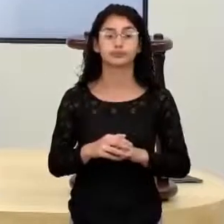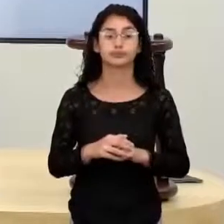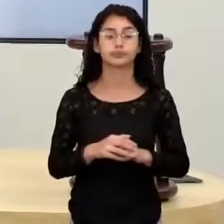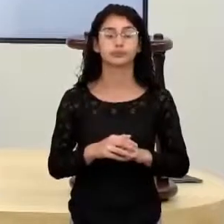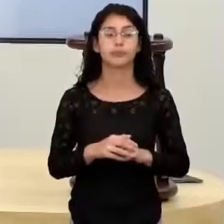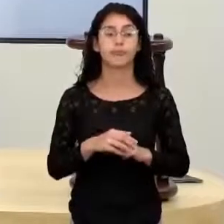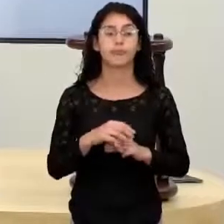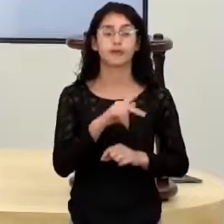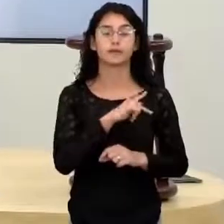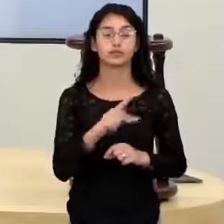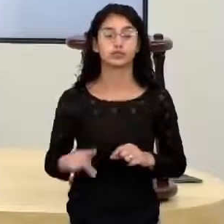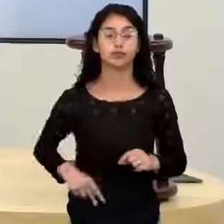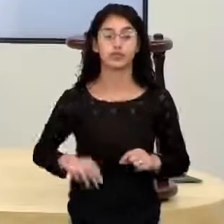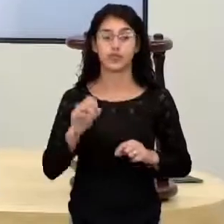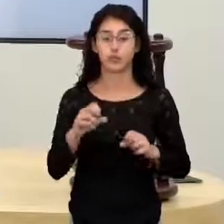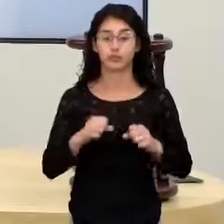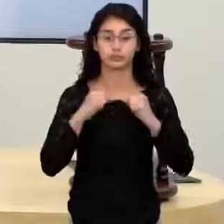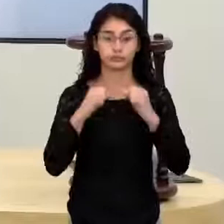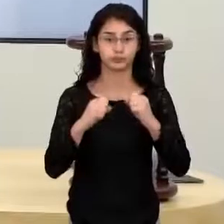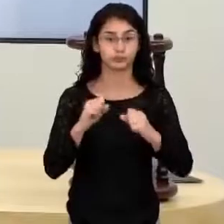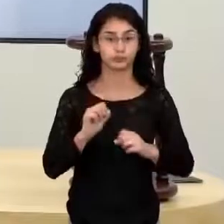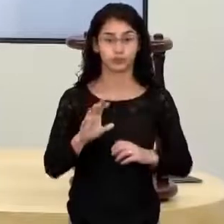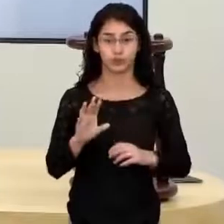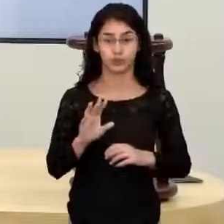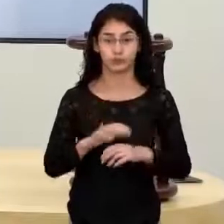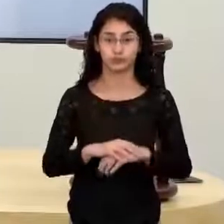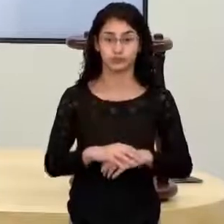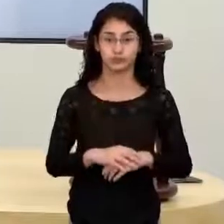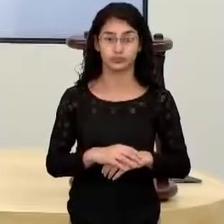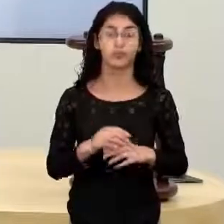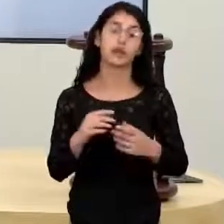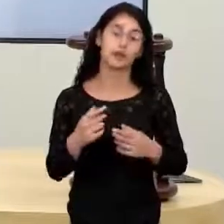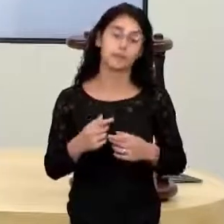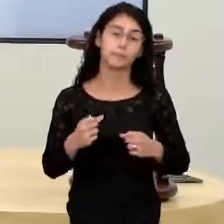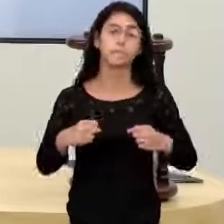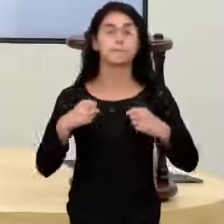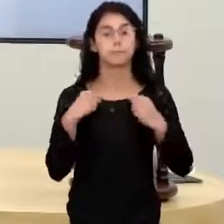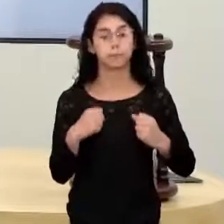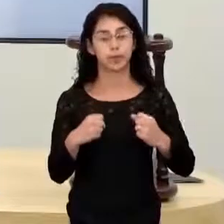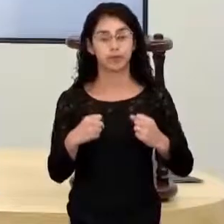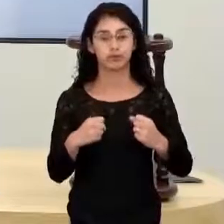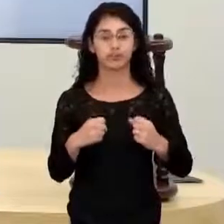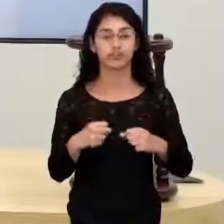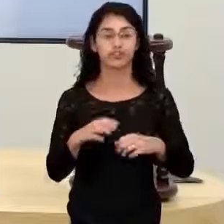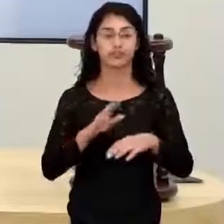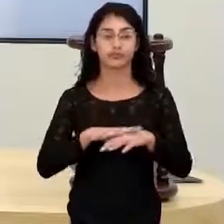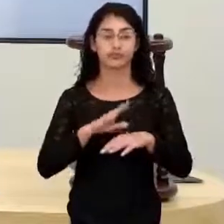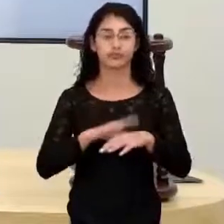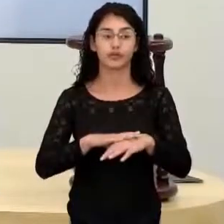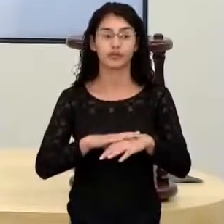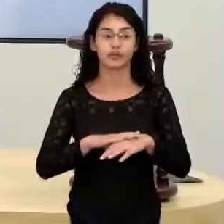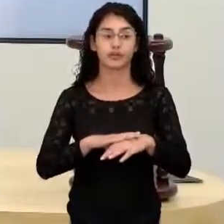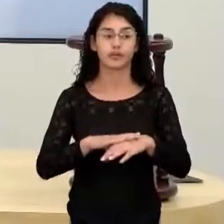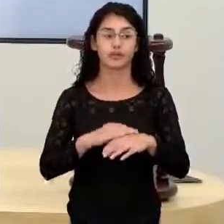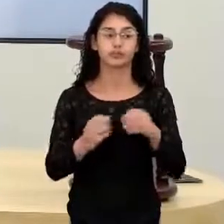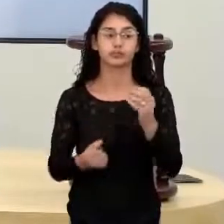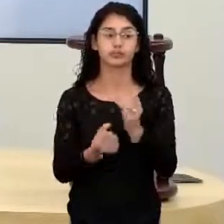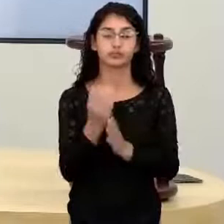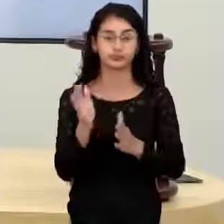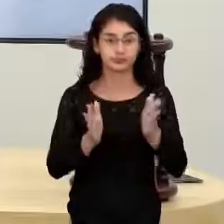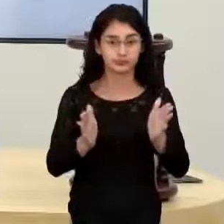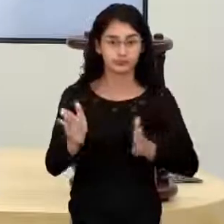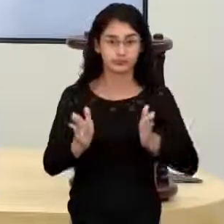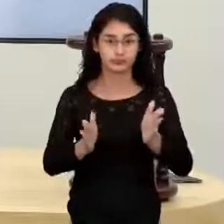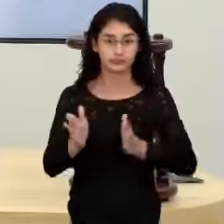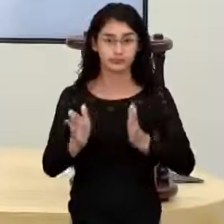só o presidente tem, só o presidente da República. Ele pode fazer uma medida provisória.